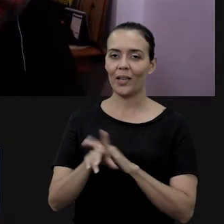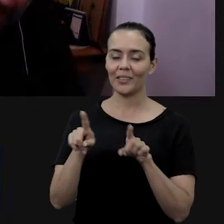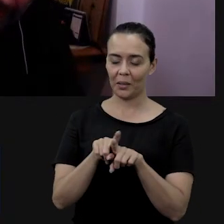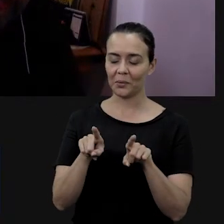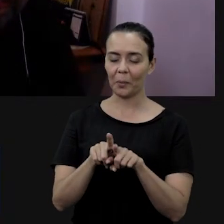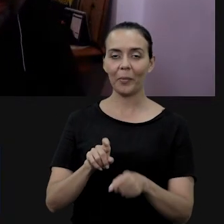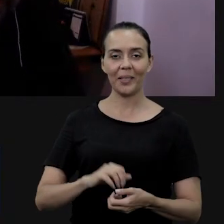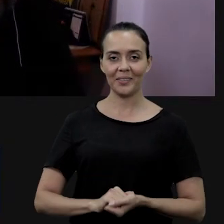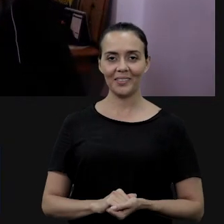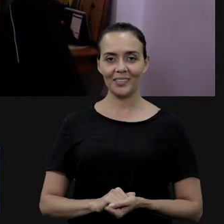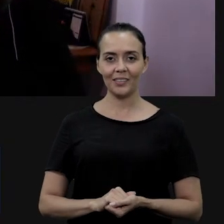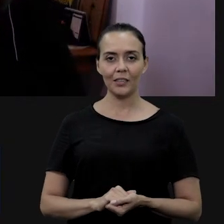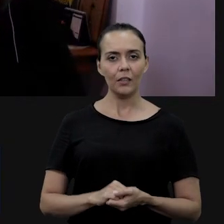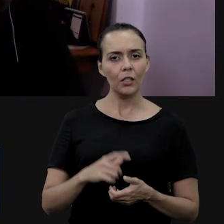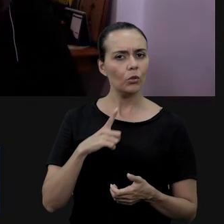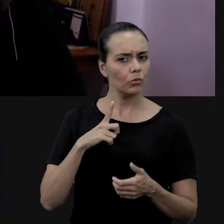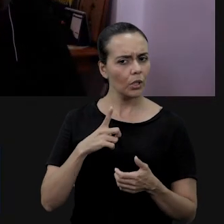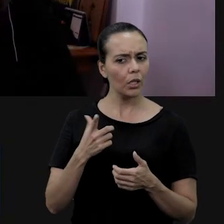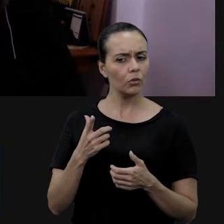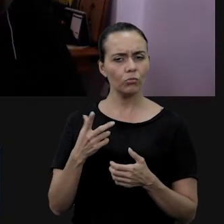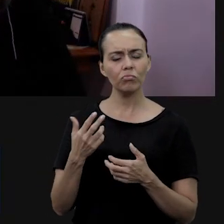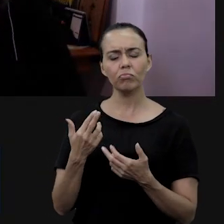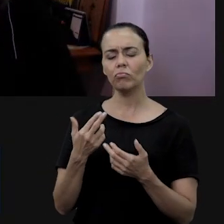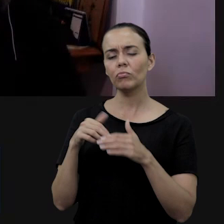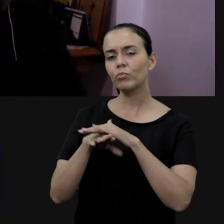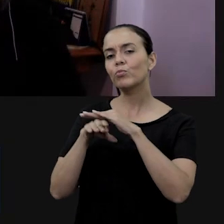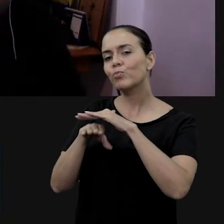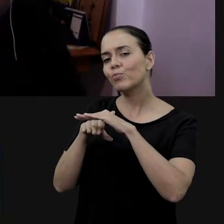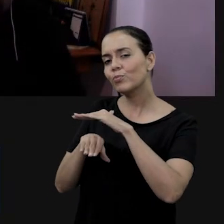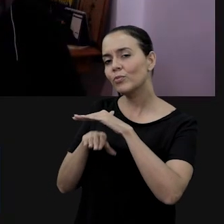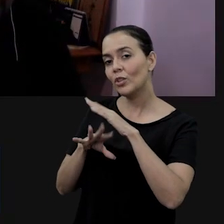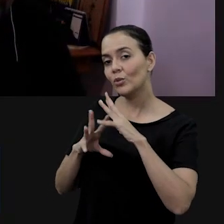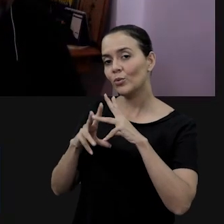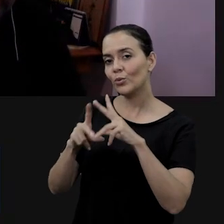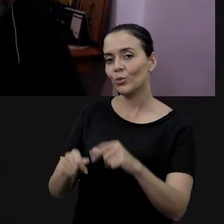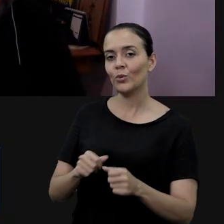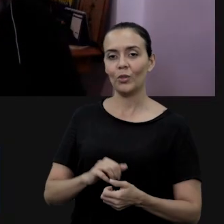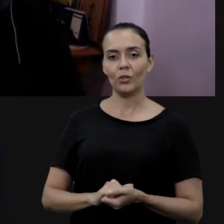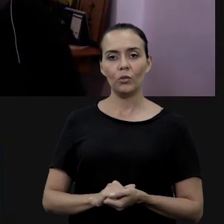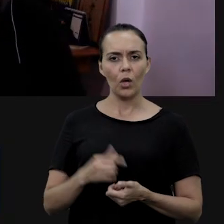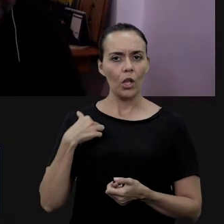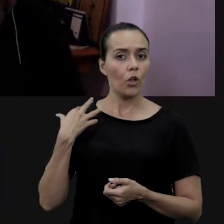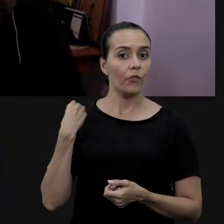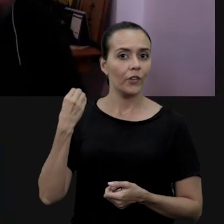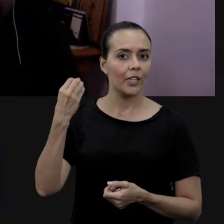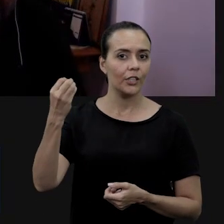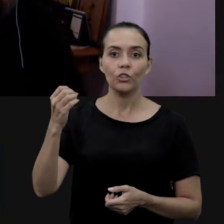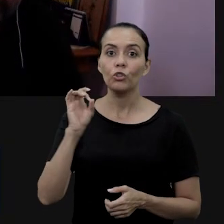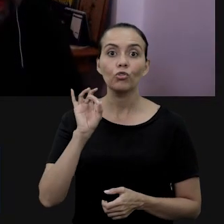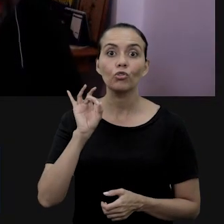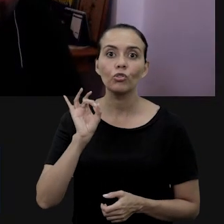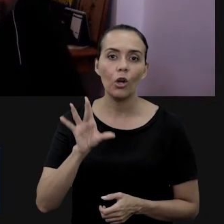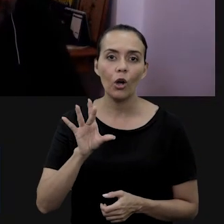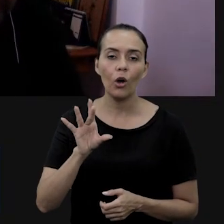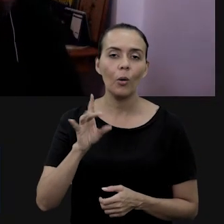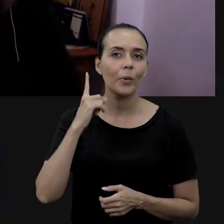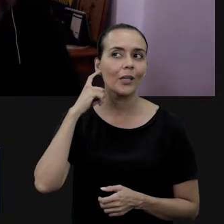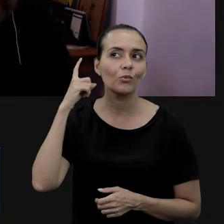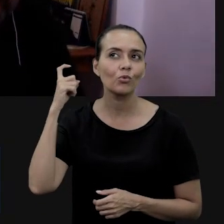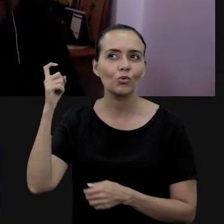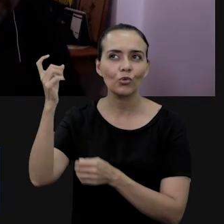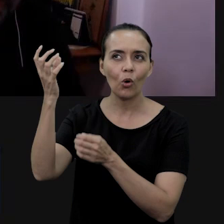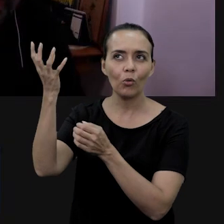tinha comentado antes dos sons de background, eu tenho muita coisa gravada. Já viajei só